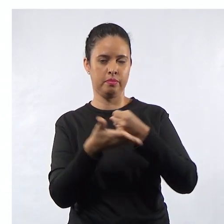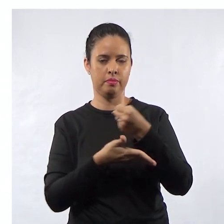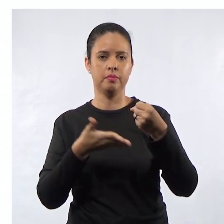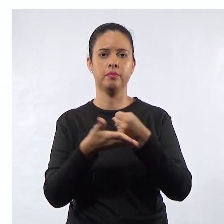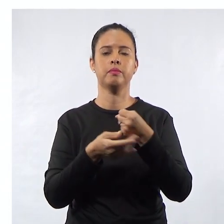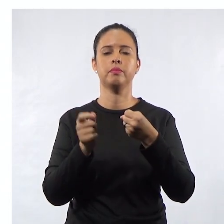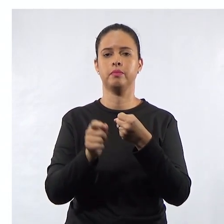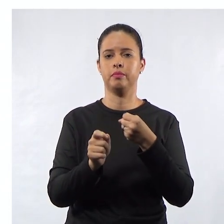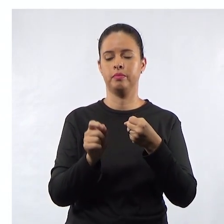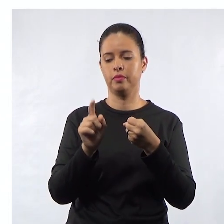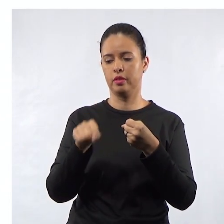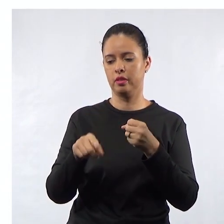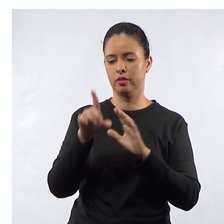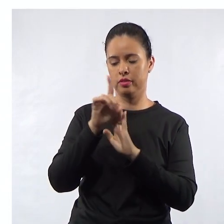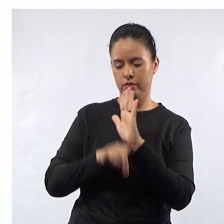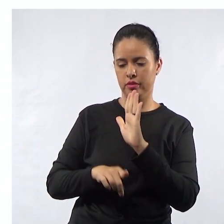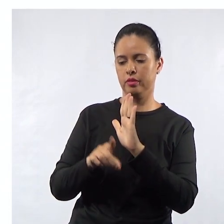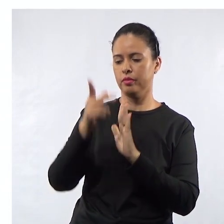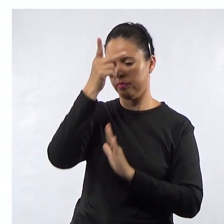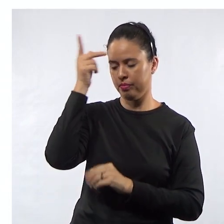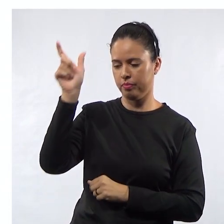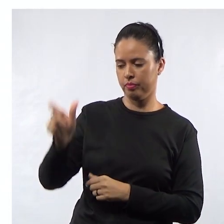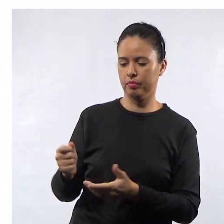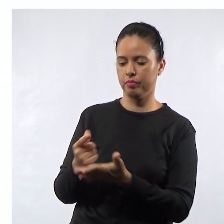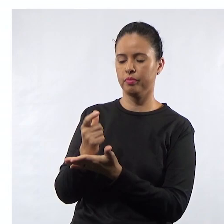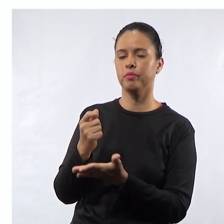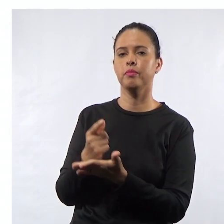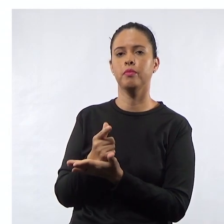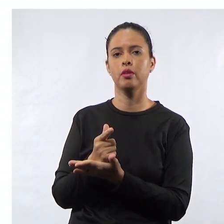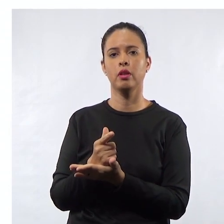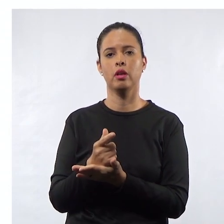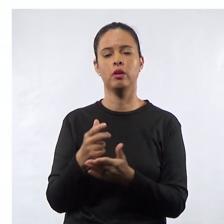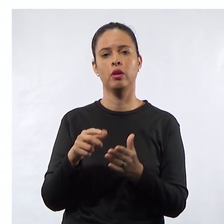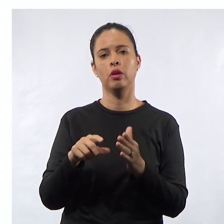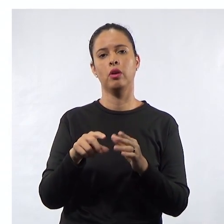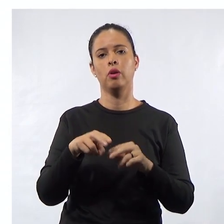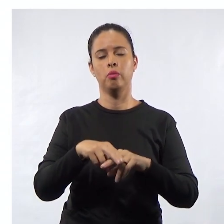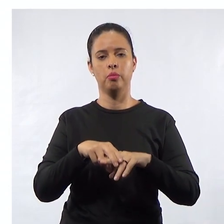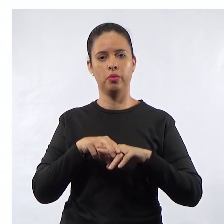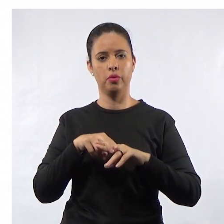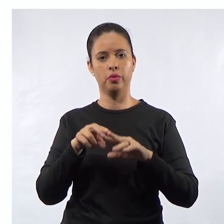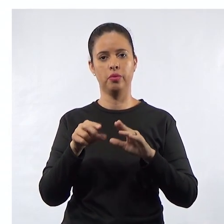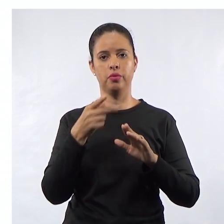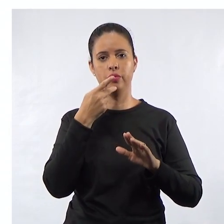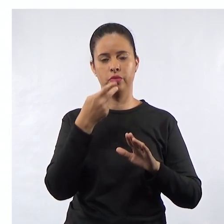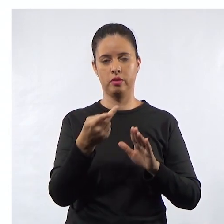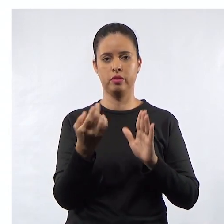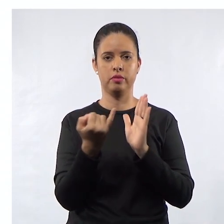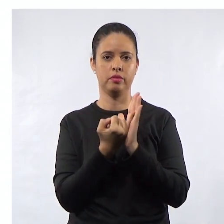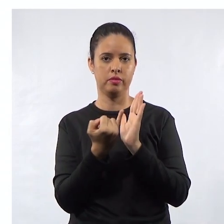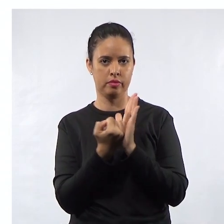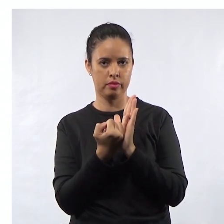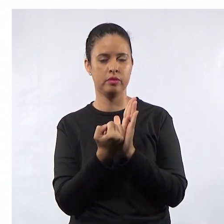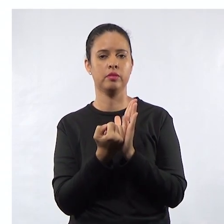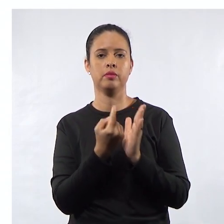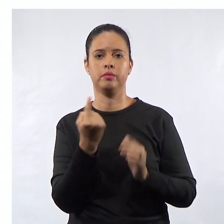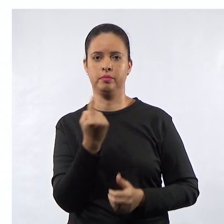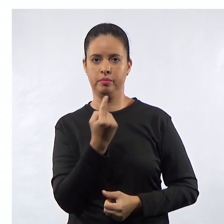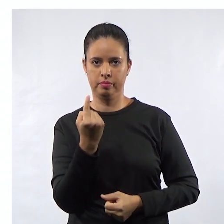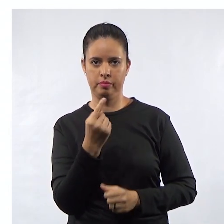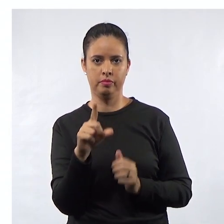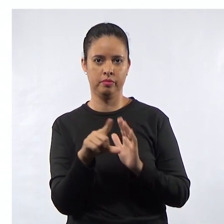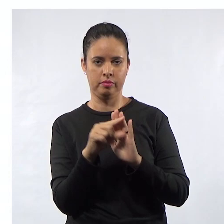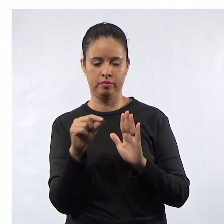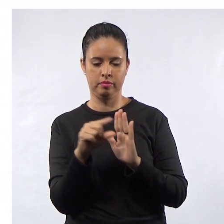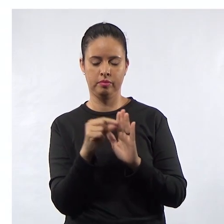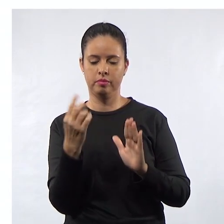aplicação do direito do consumidor às relações de consumo, tá? E é por isso que eu já falo aqui sobre o inciso 1º aqui do artigo